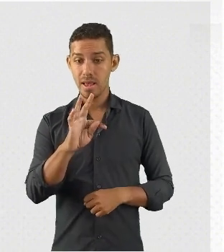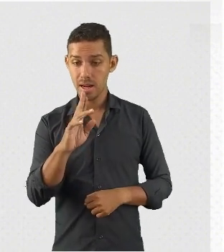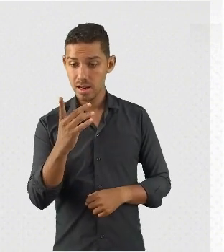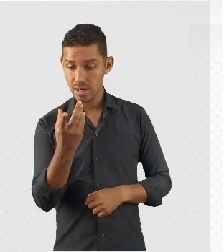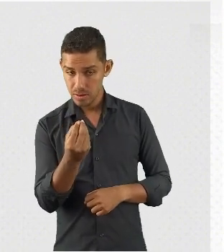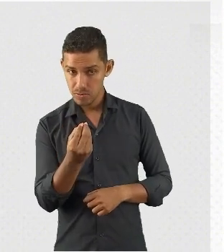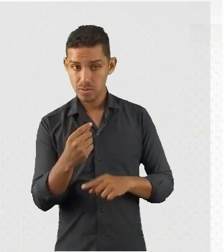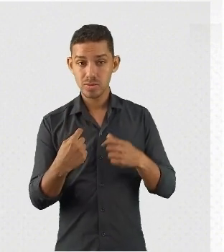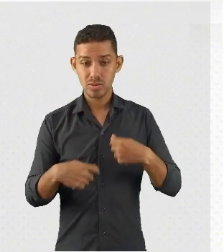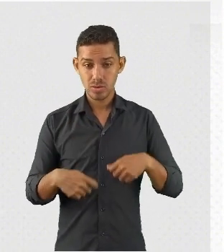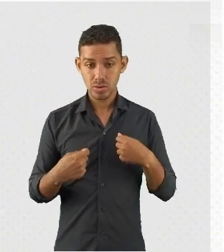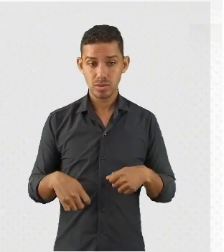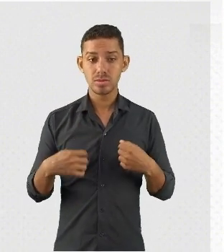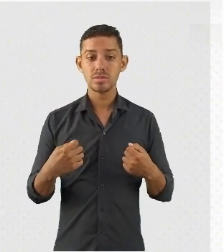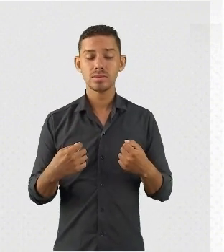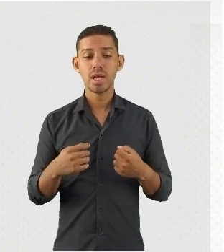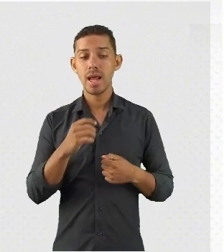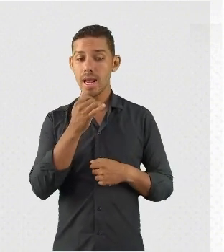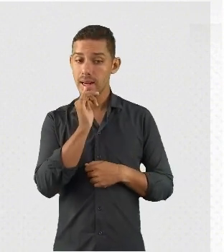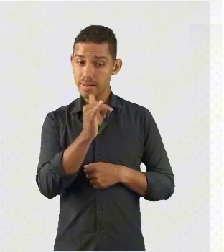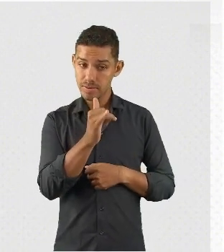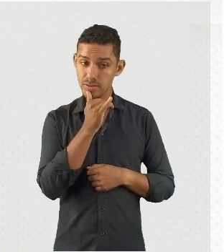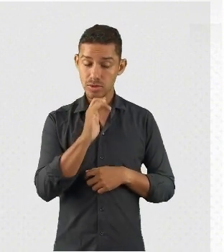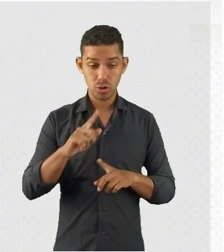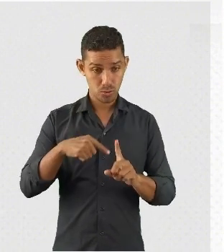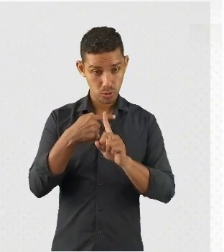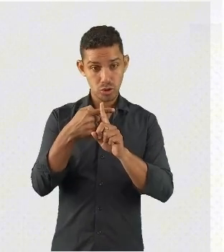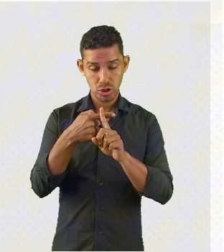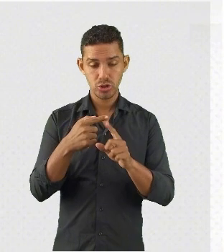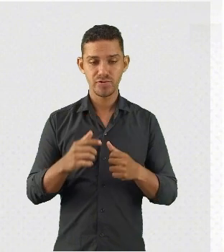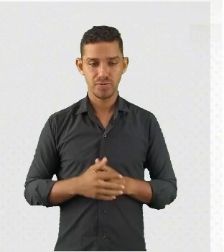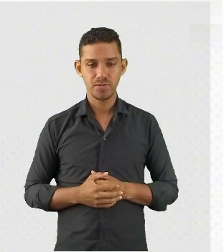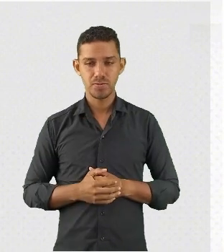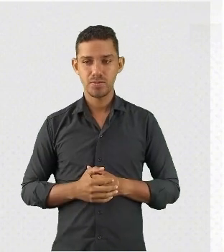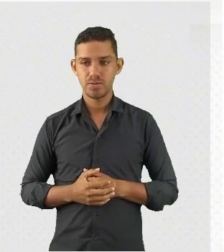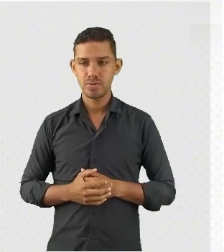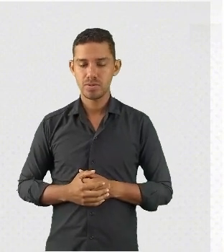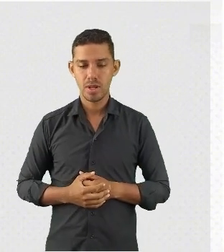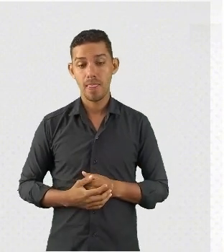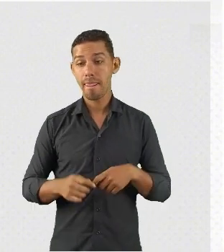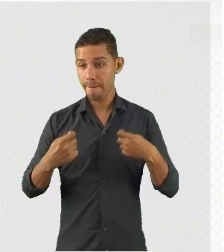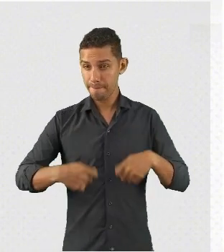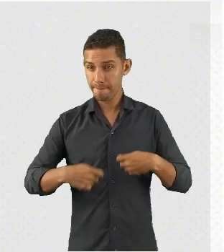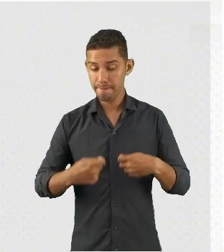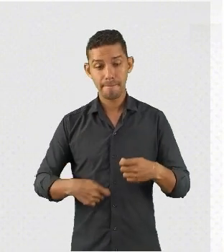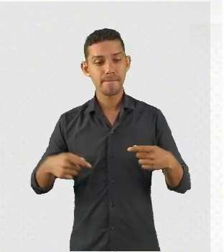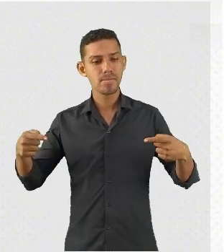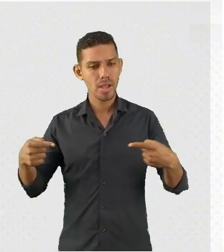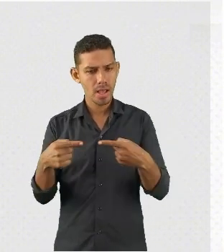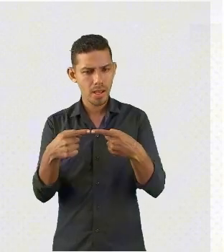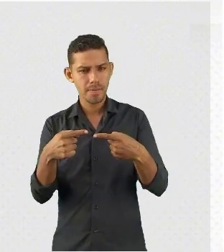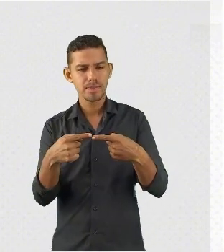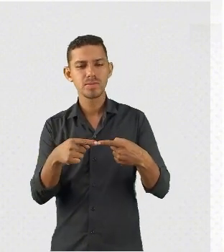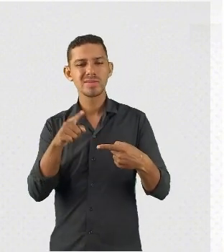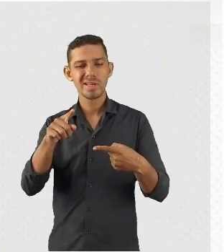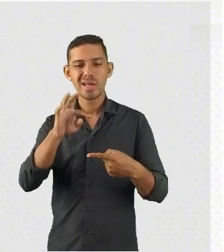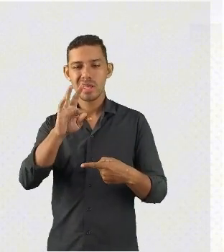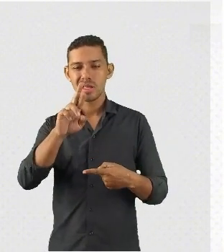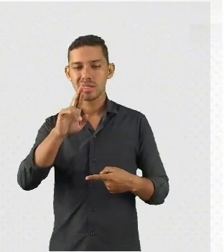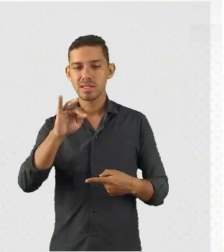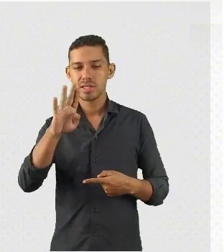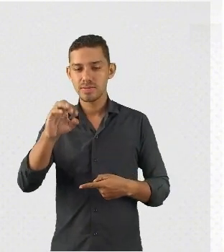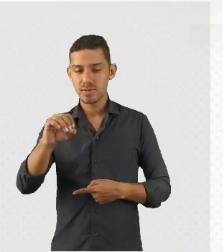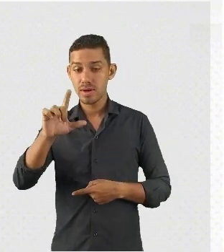corpo eletricamente positivo. Isso é decidido com base na série triboelétrica dada pela tabela a